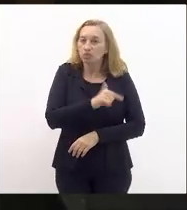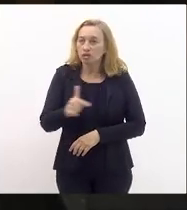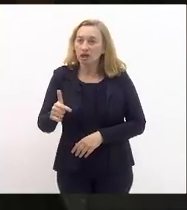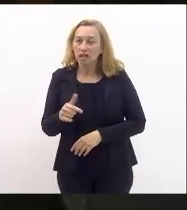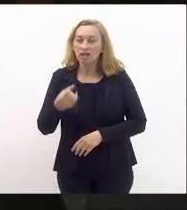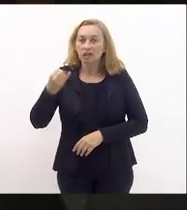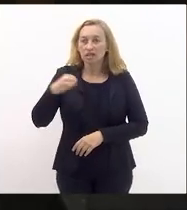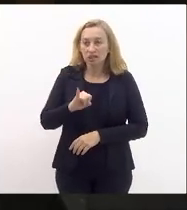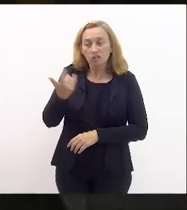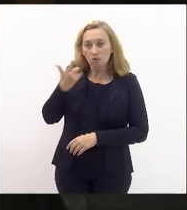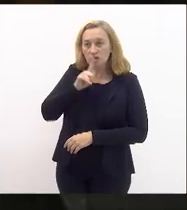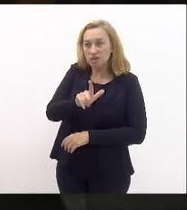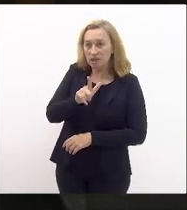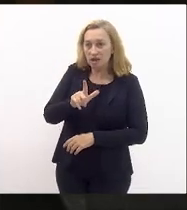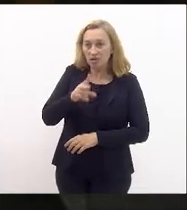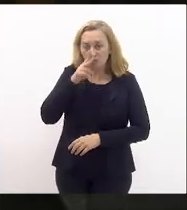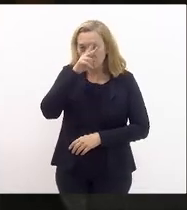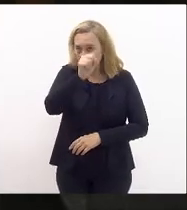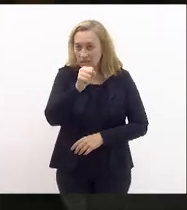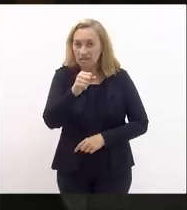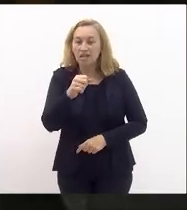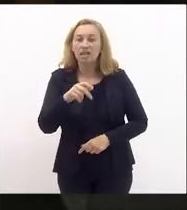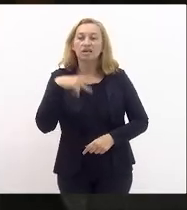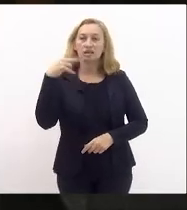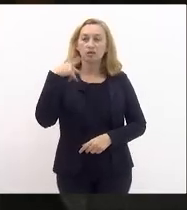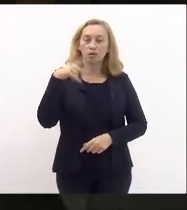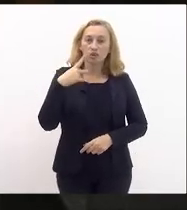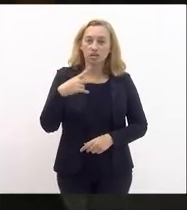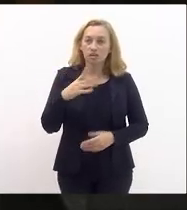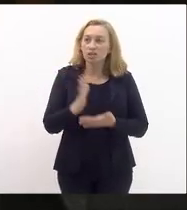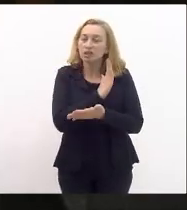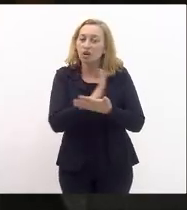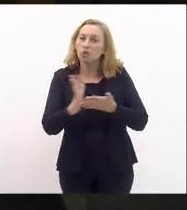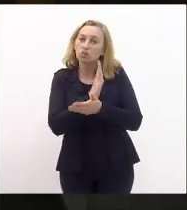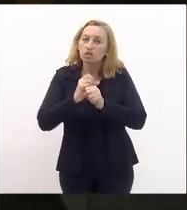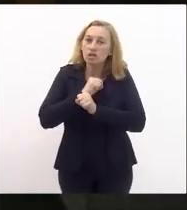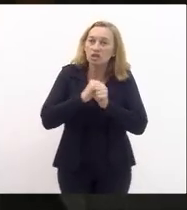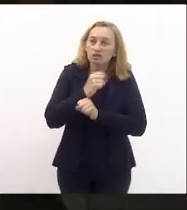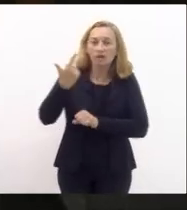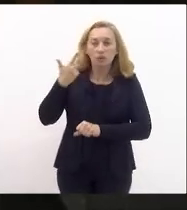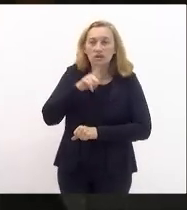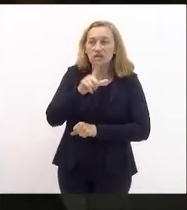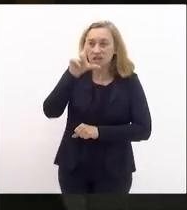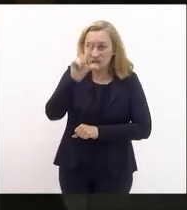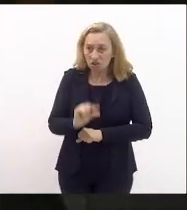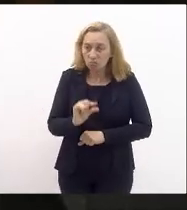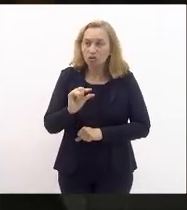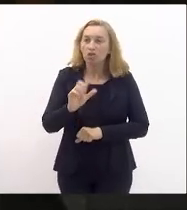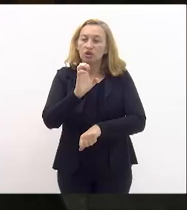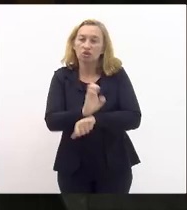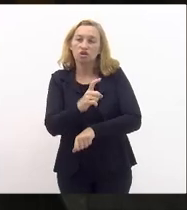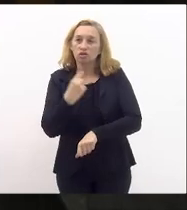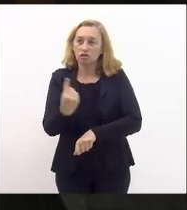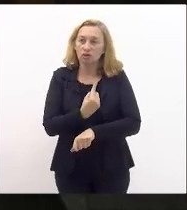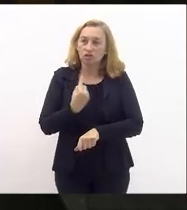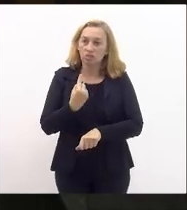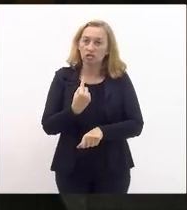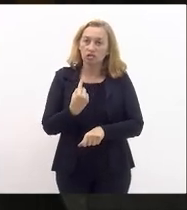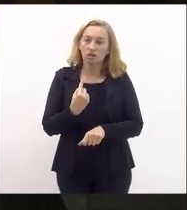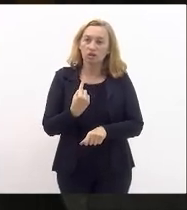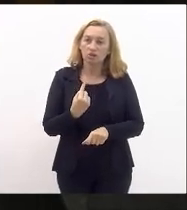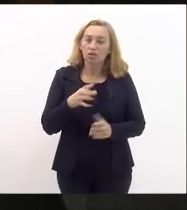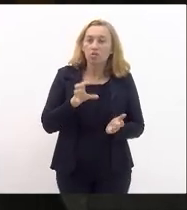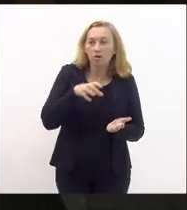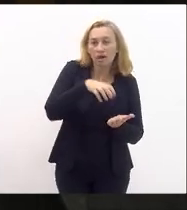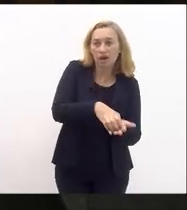gente consegue permanecer e fortalecer essa política, a gente, em alguns anos, vai conseguir induzir no nosso estado a consolidação de uma